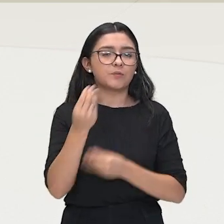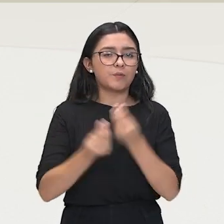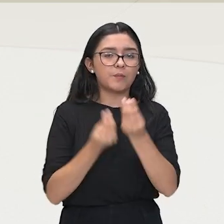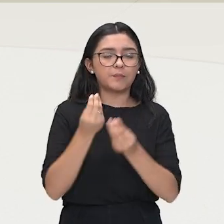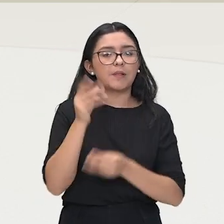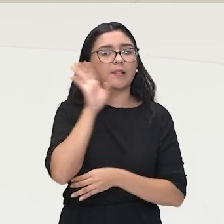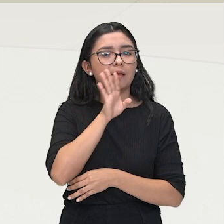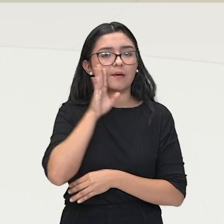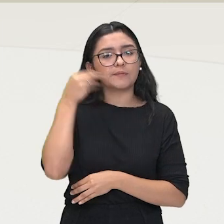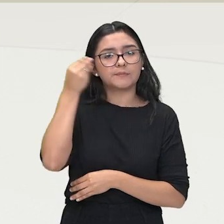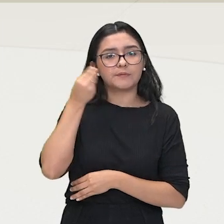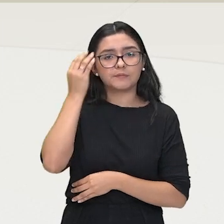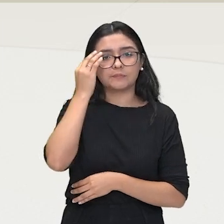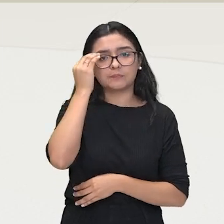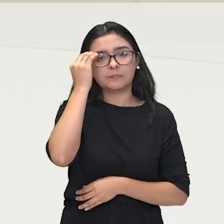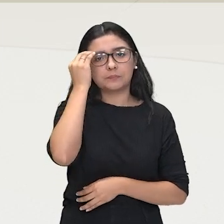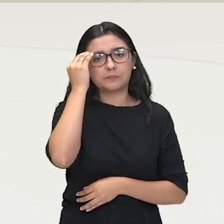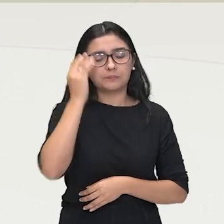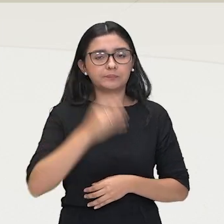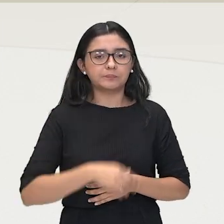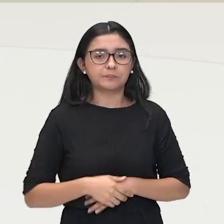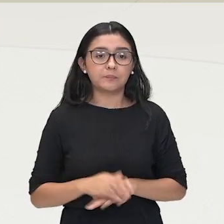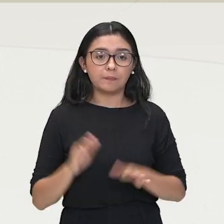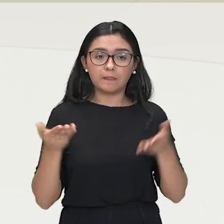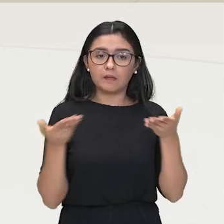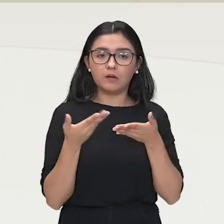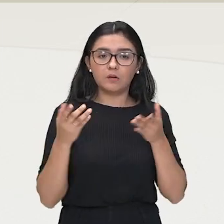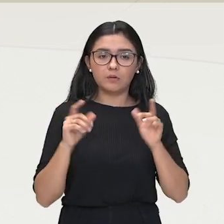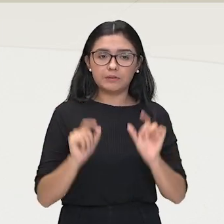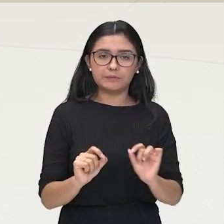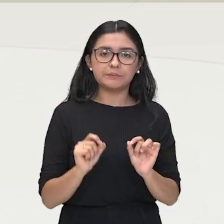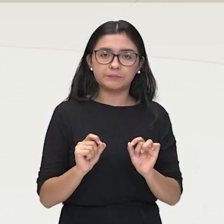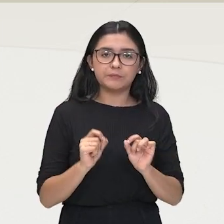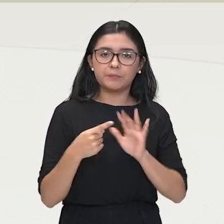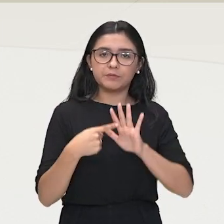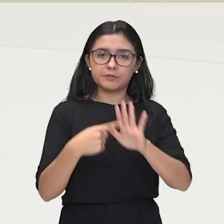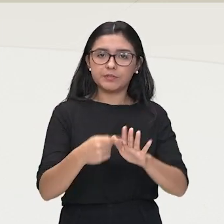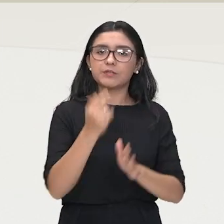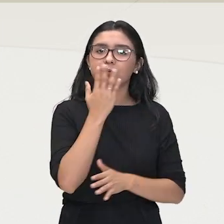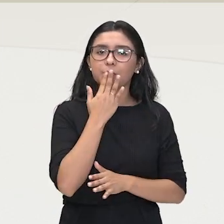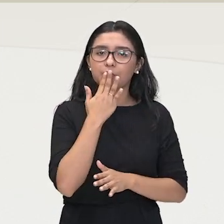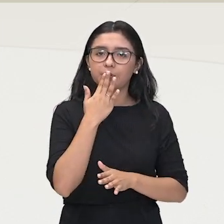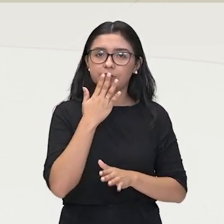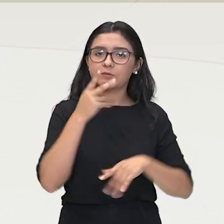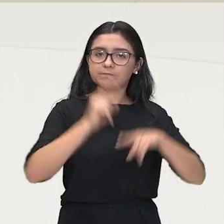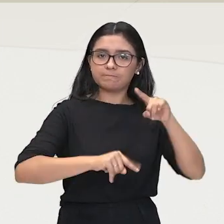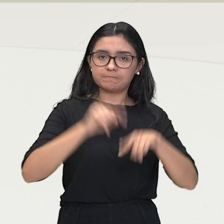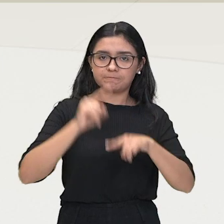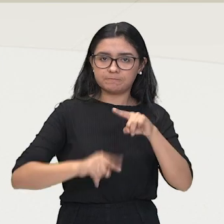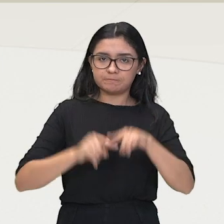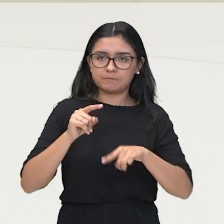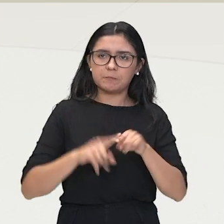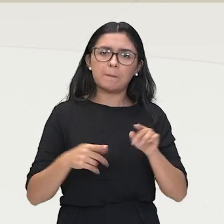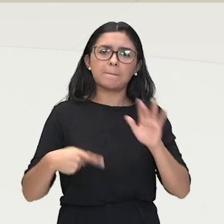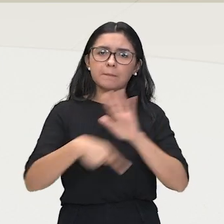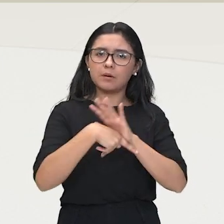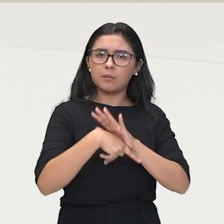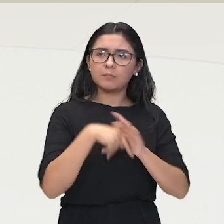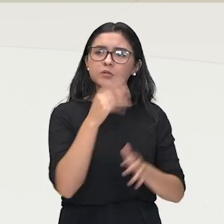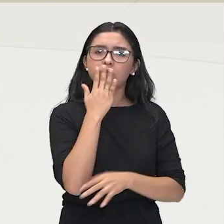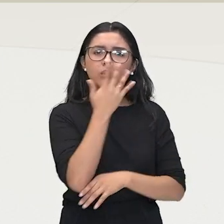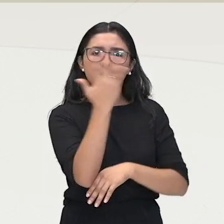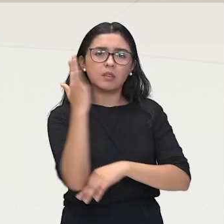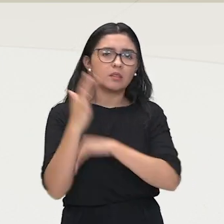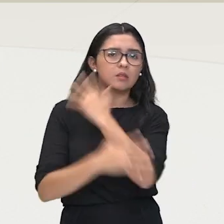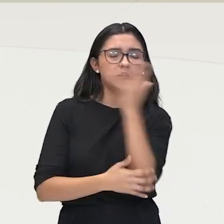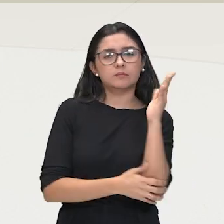o experimento, né? E aí eu quero trazer agora essas cores dos objetos para as cores da natureza. Por